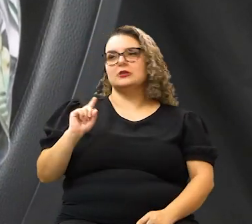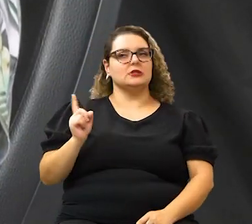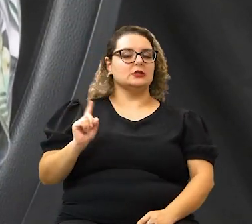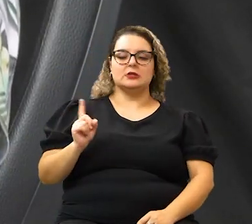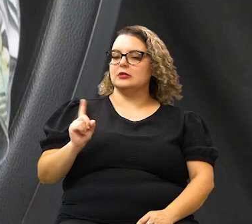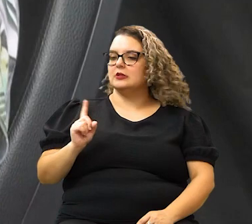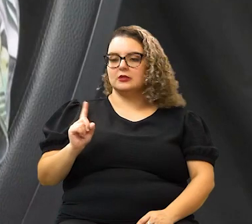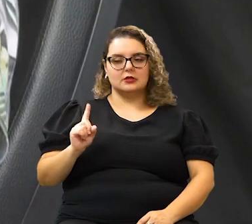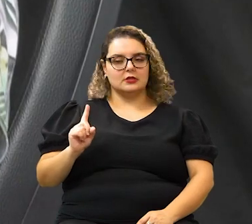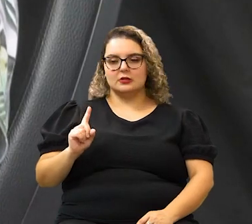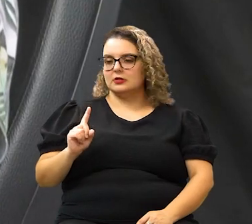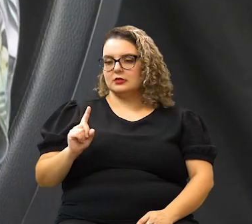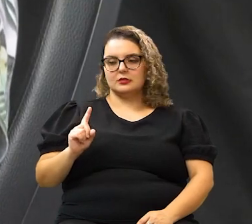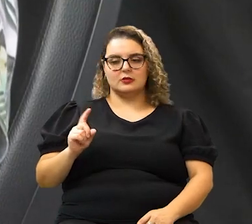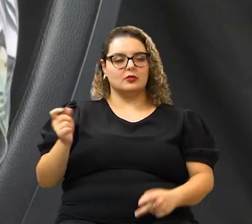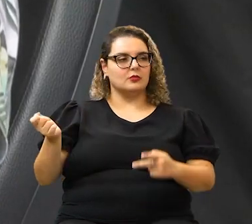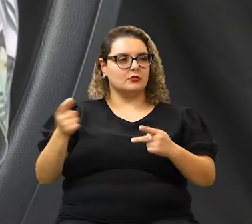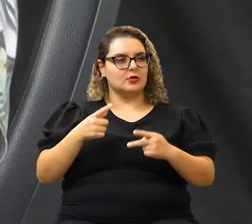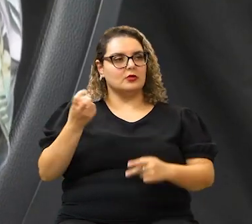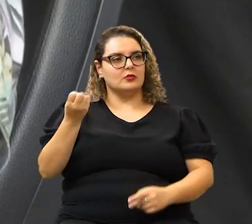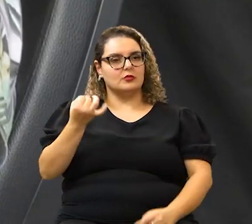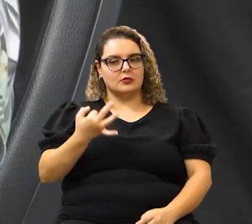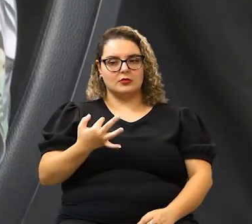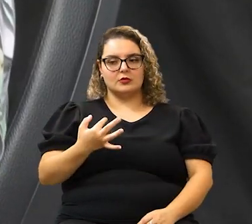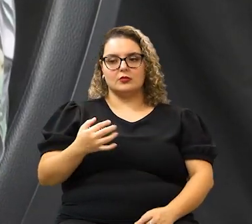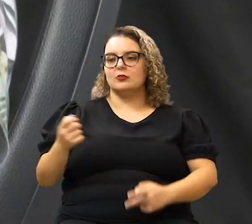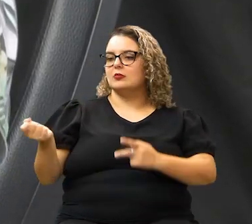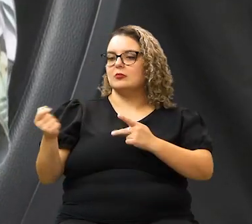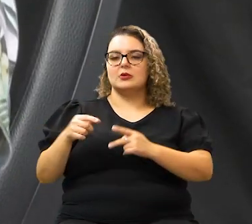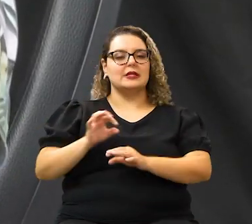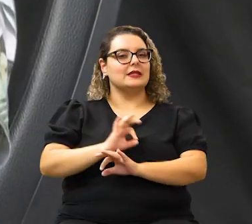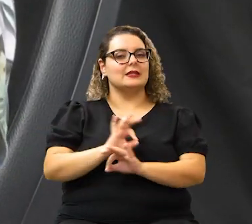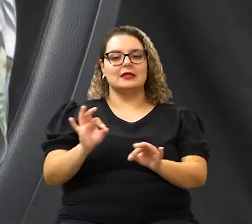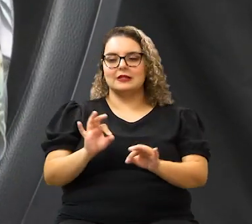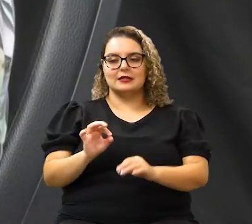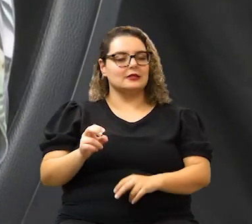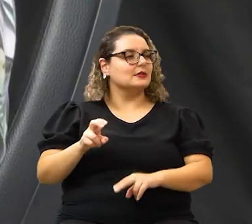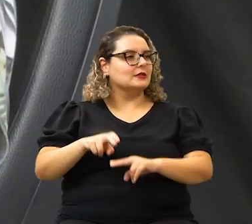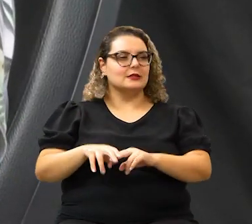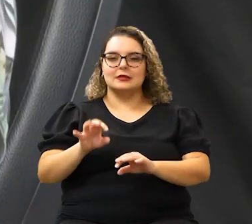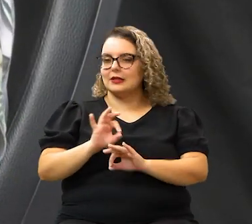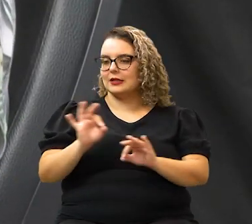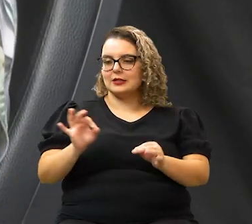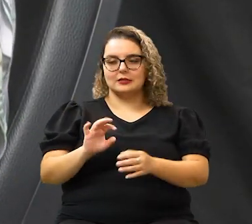fez quantas O pessoal não cadeiras? fez nenhuma cadeira. Na época, o Paulo Búfalo era candidato a prefeito.